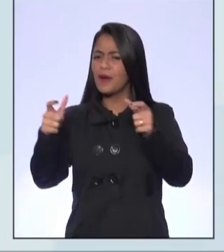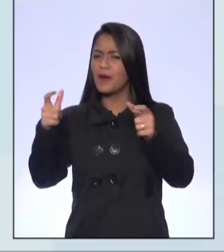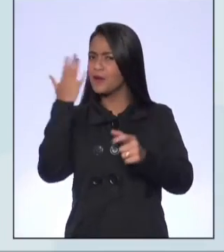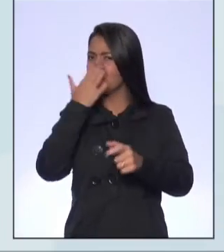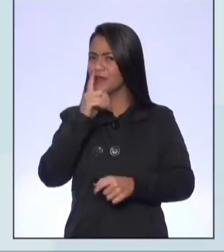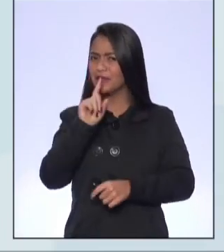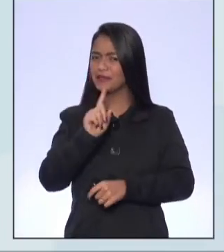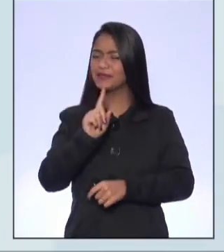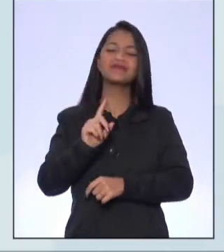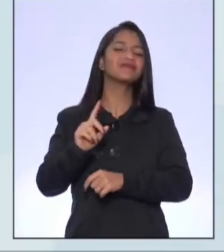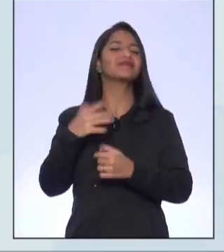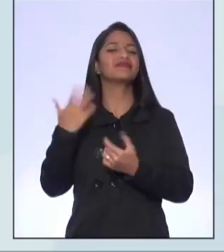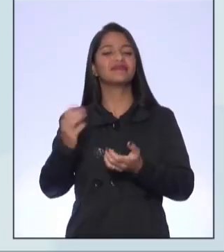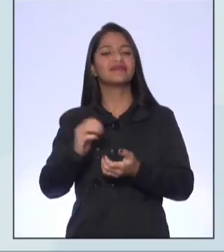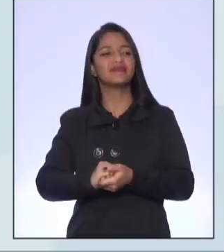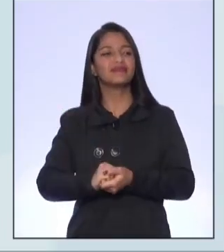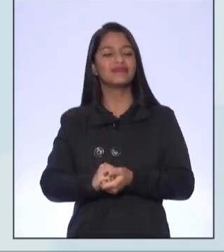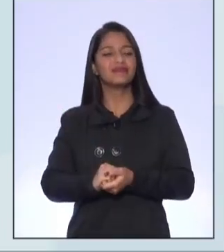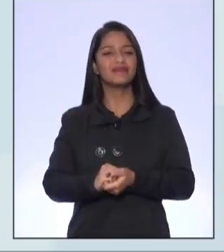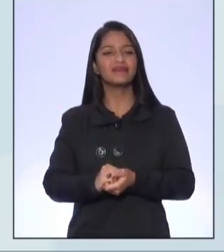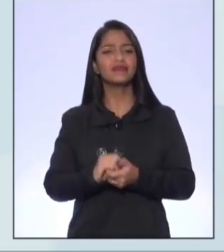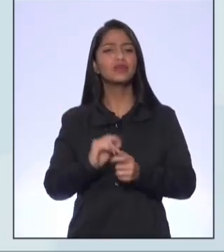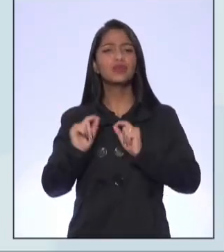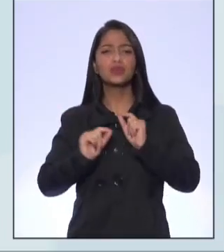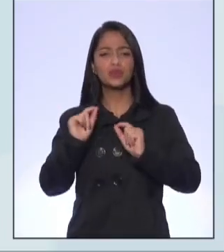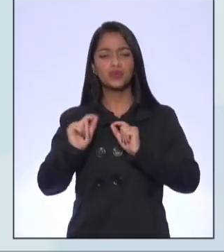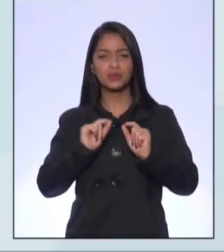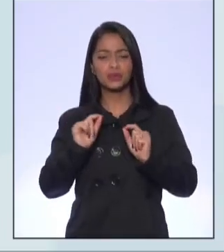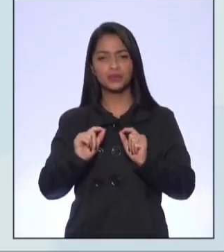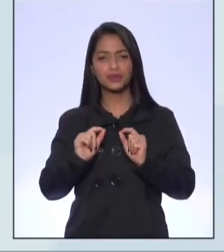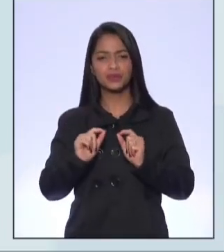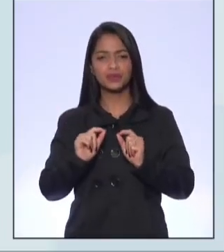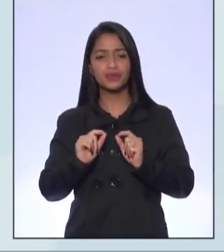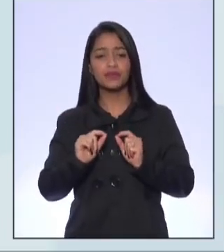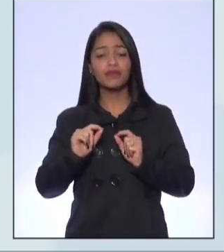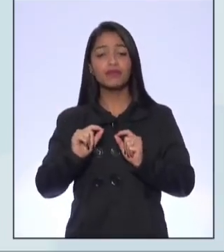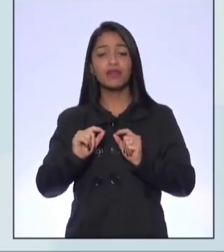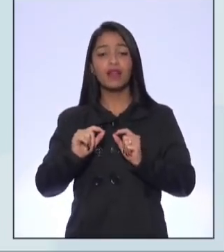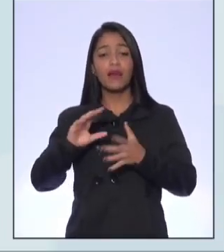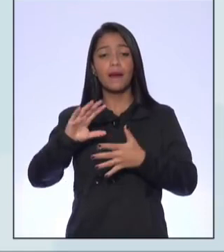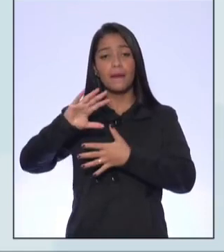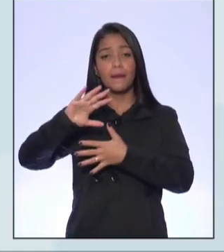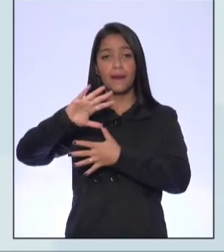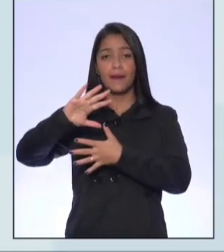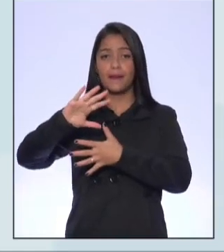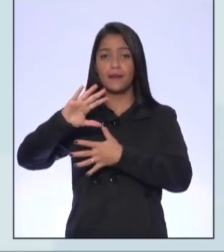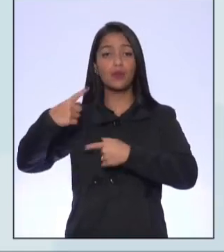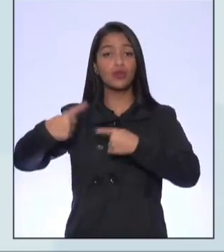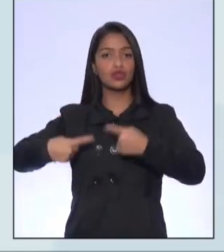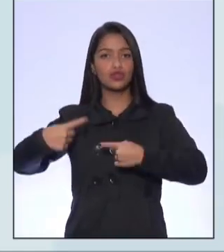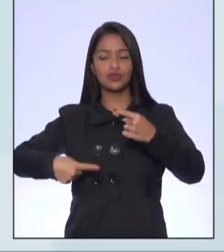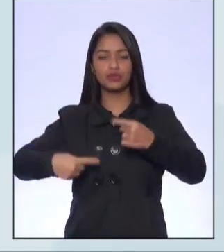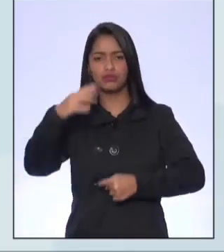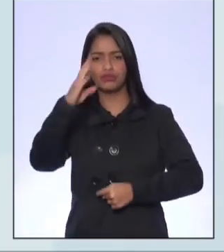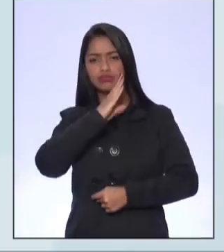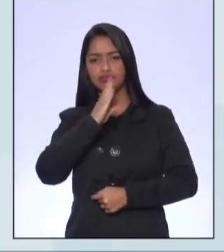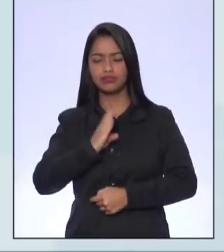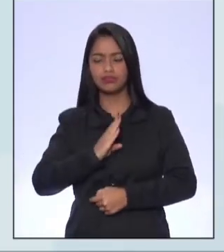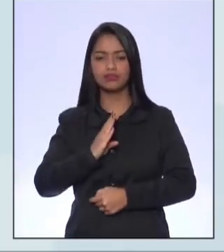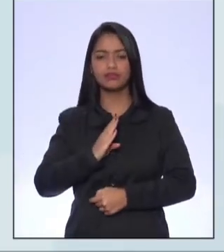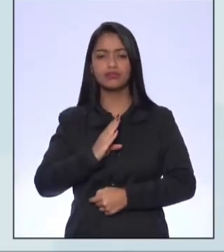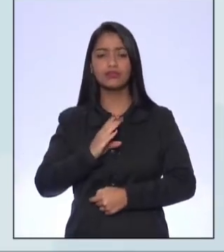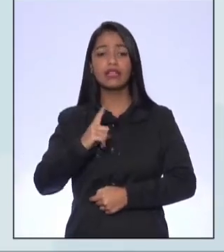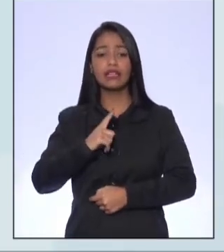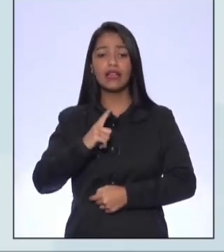lá. Então, olhando aí, eu tenho o seguinte, ó. Abaixo o mapa político do Brasil... atende para a